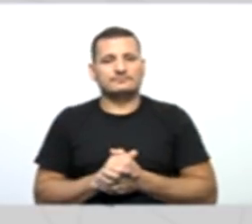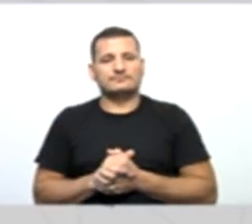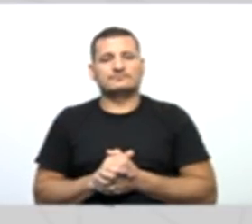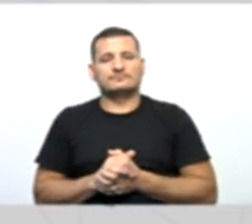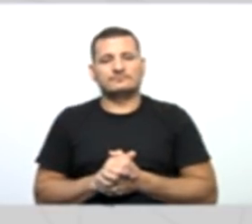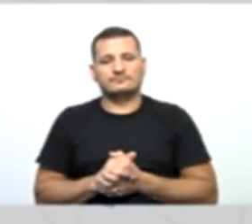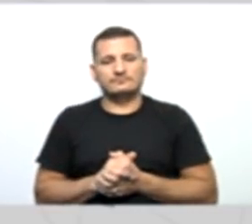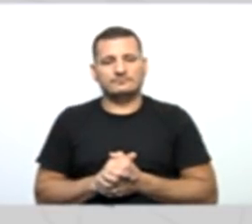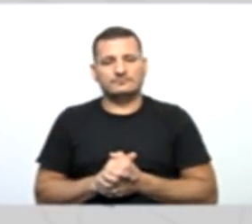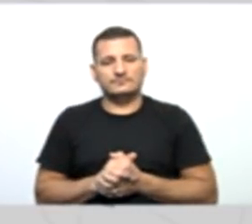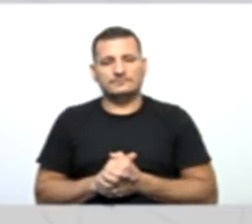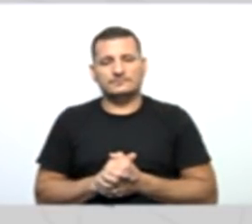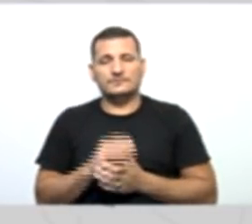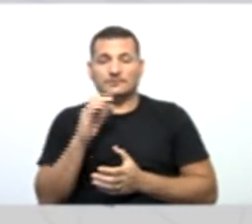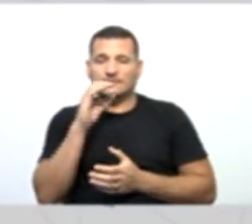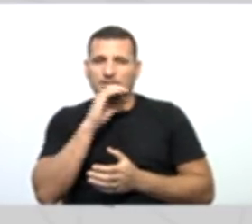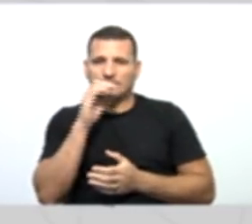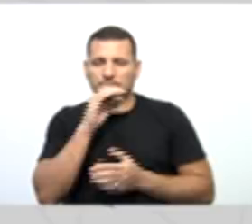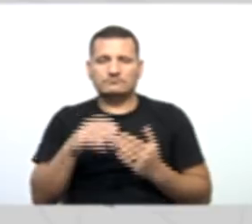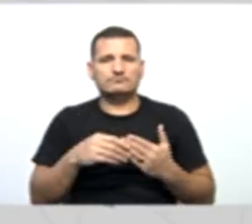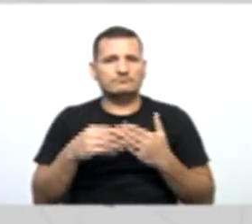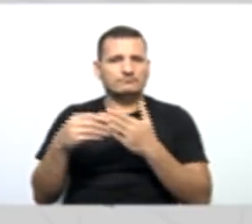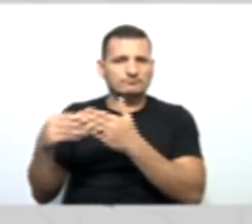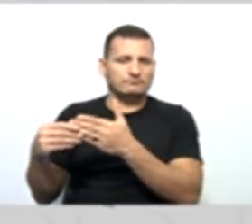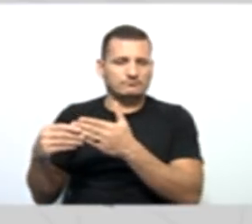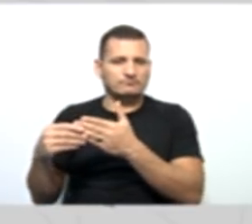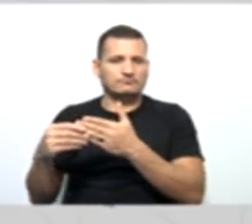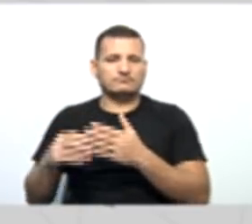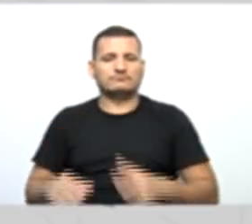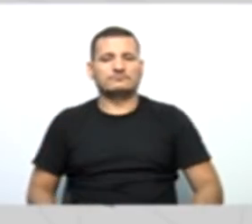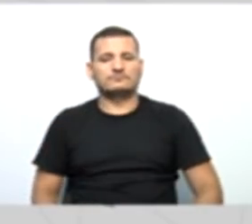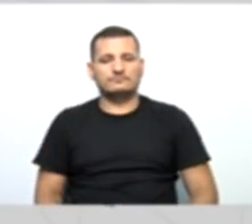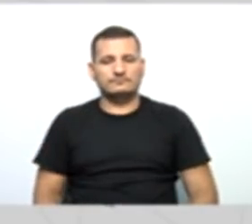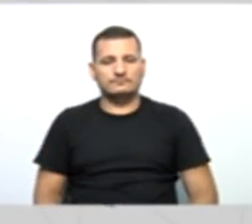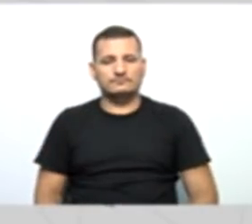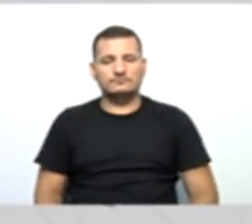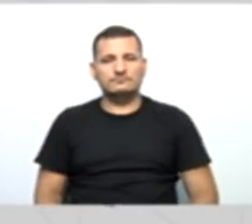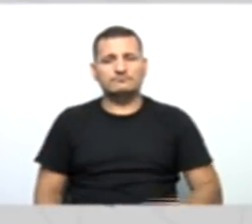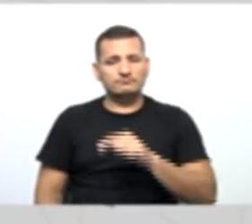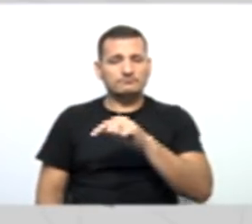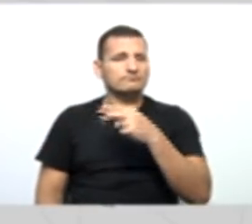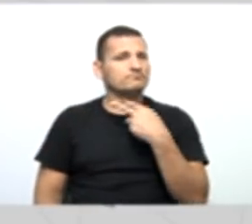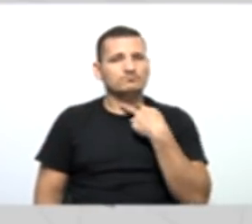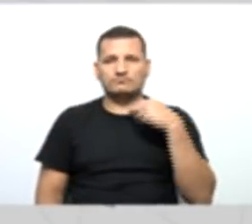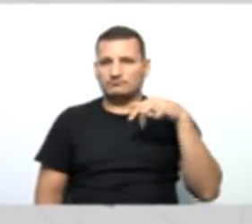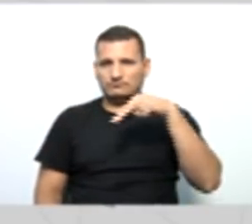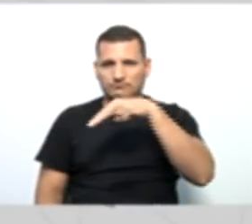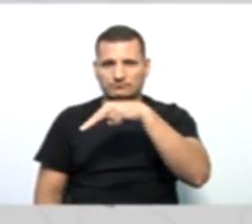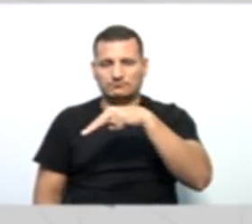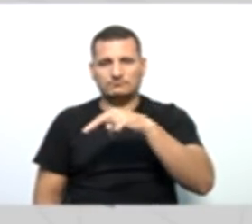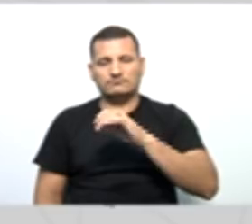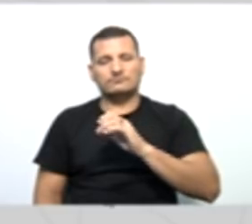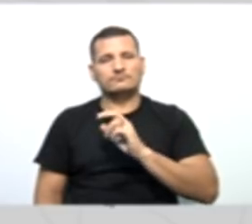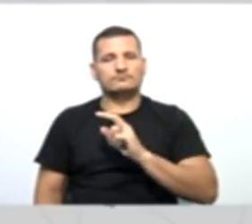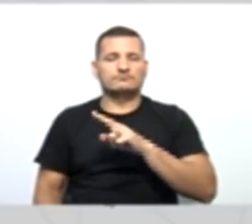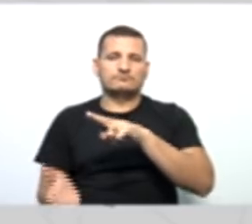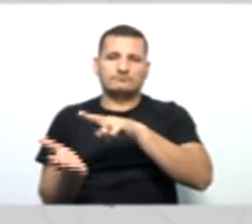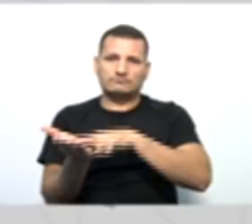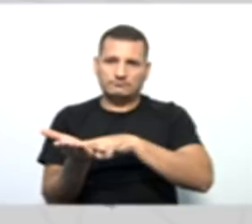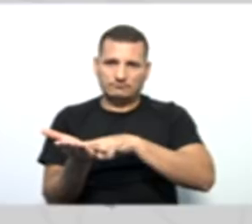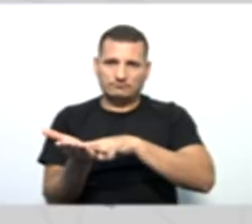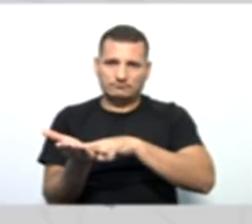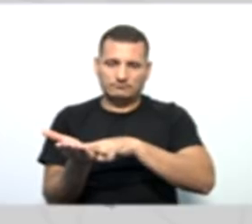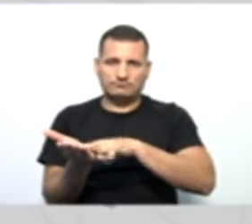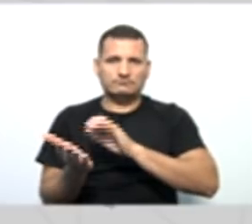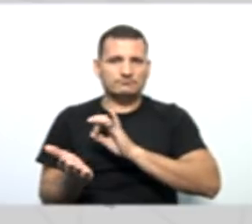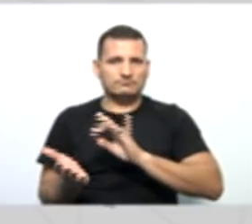gelo, transporte imediatamente a vítima e não deixe a vítima caminhar, tá bom? Preferência é carregar a vítima para que ela não